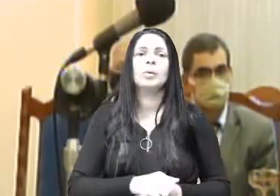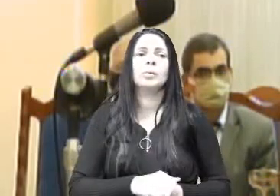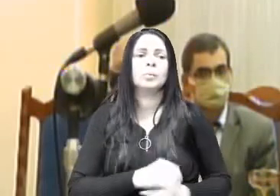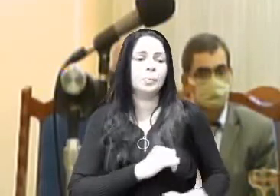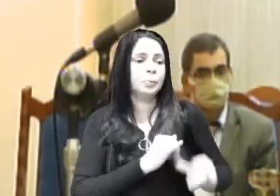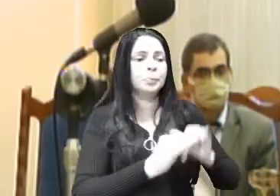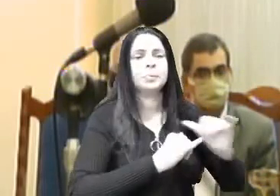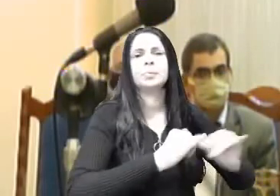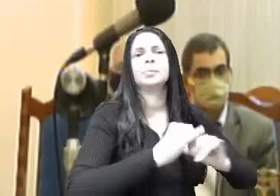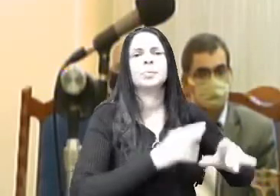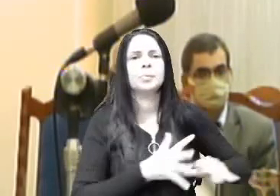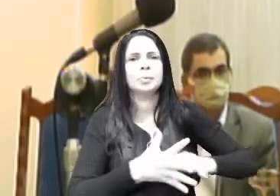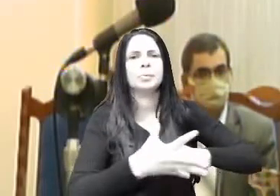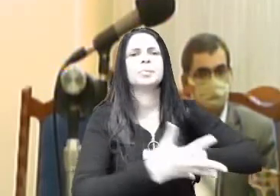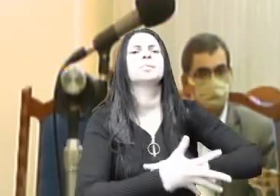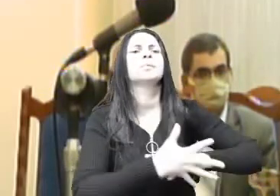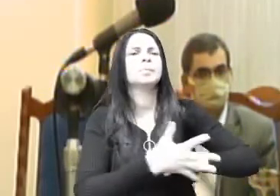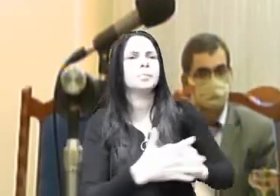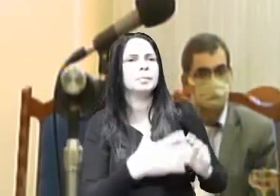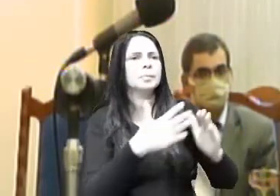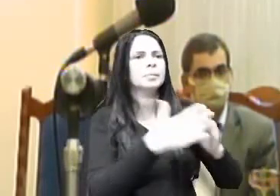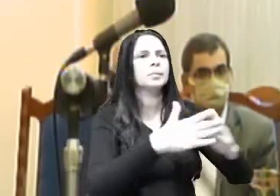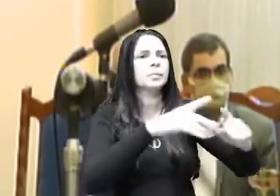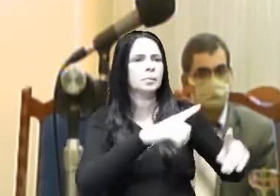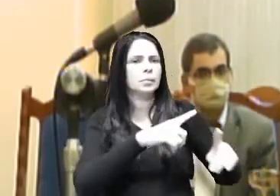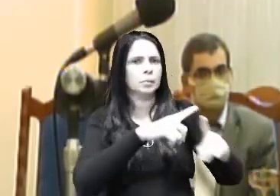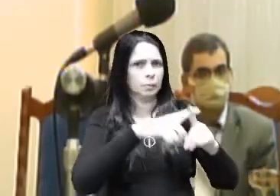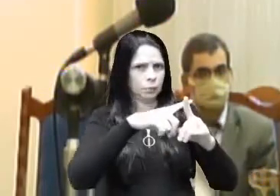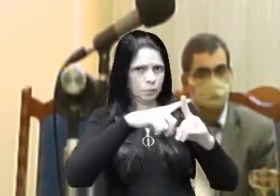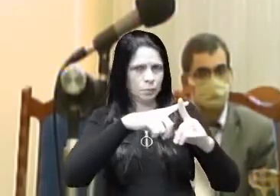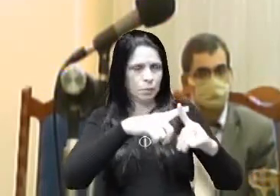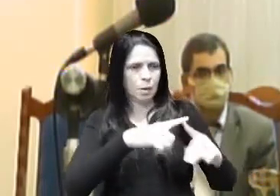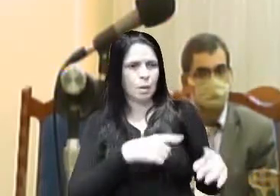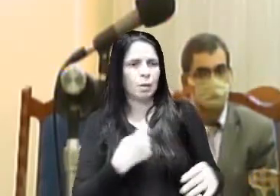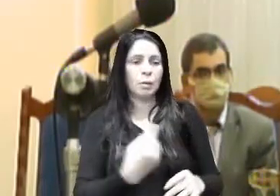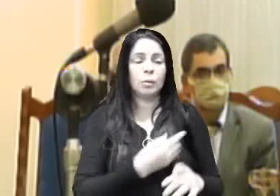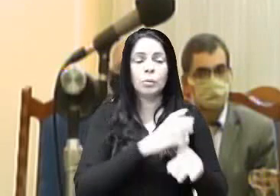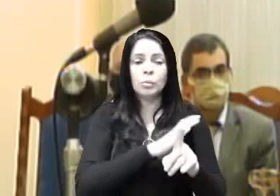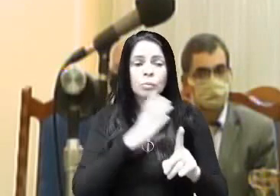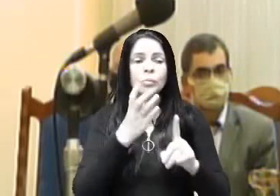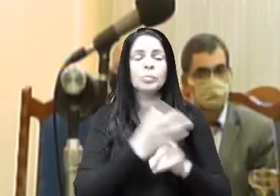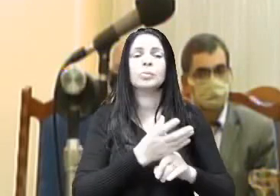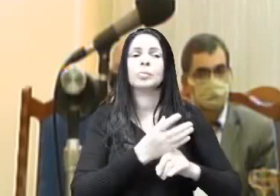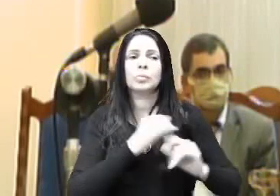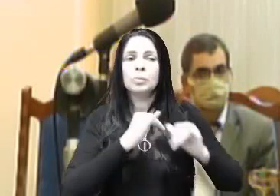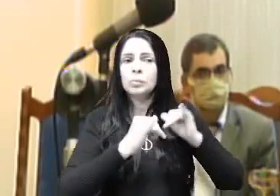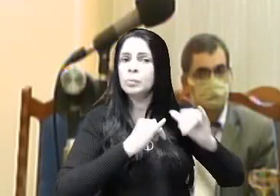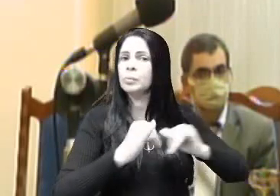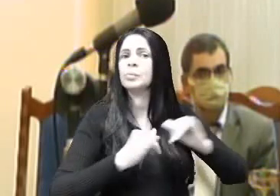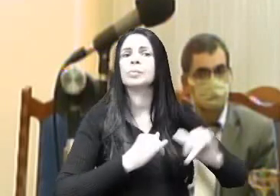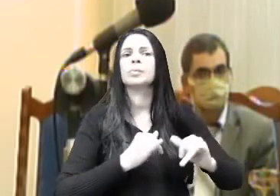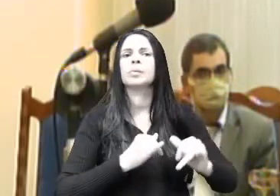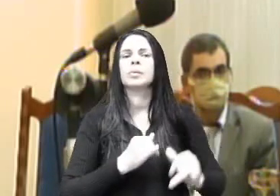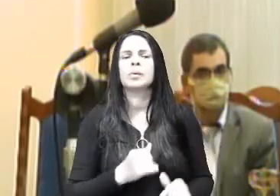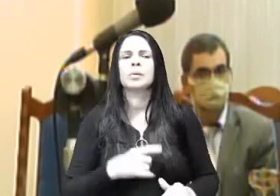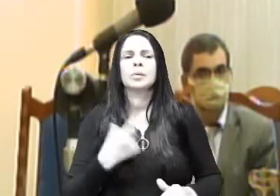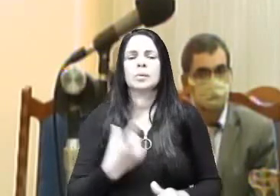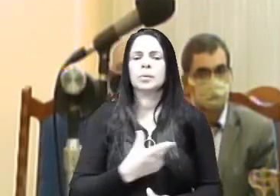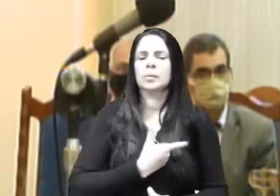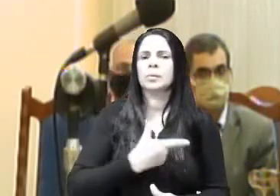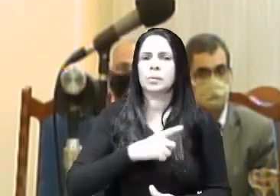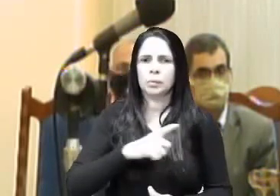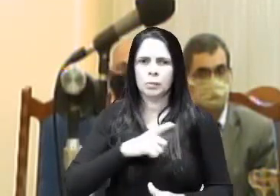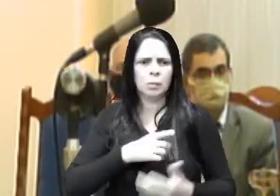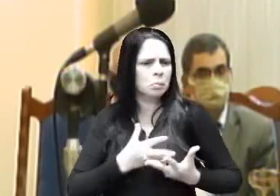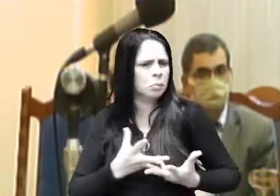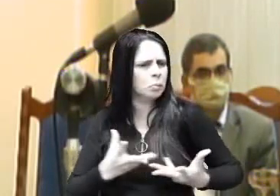temos vários irmãos na conta daqueles que entendem, né? Temos um bom número de centenas de irmãos que nos